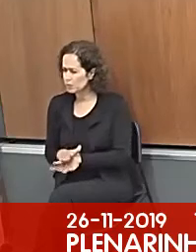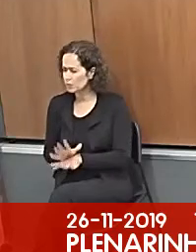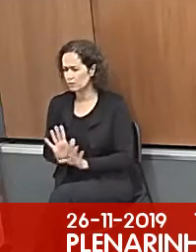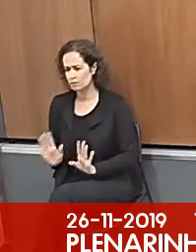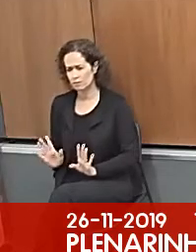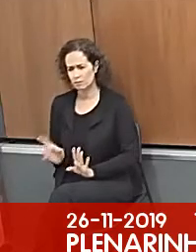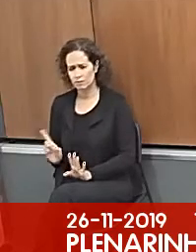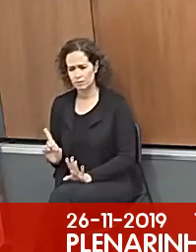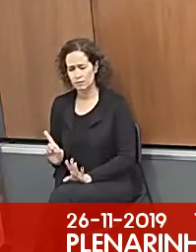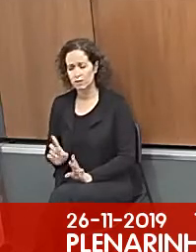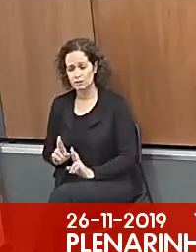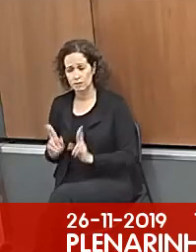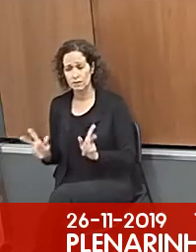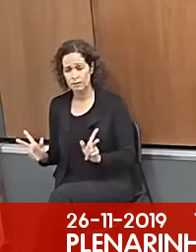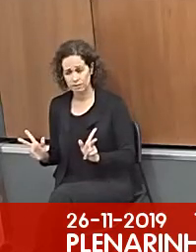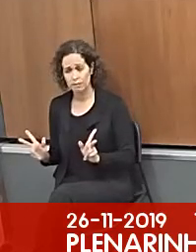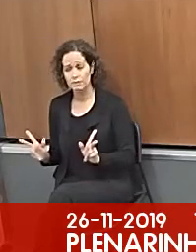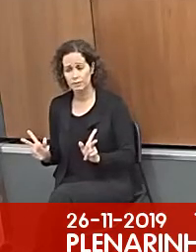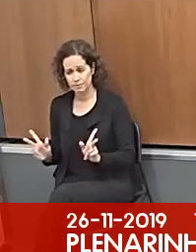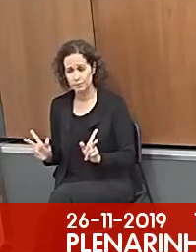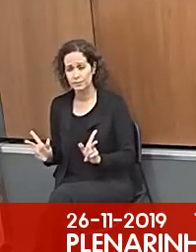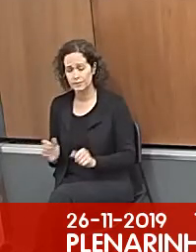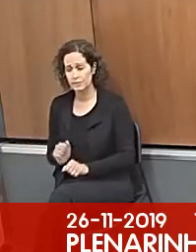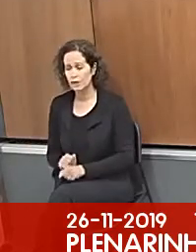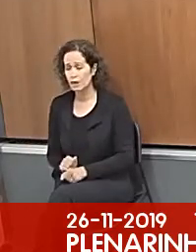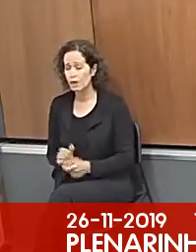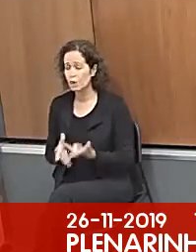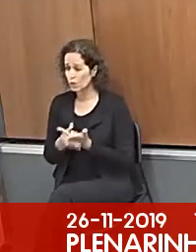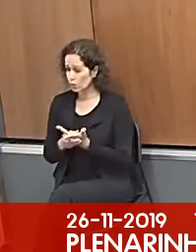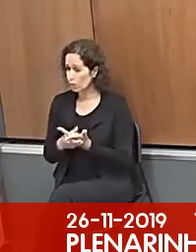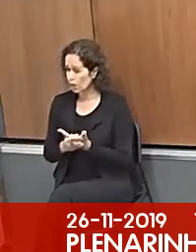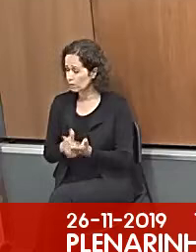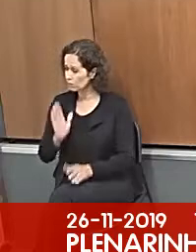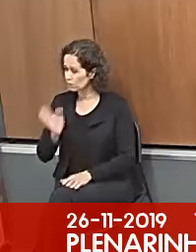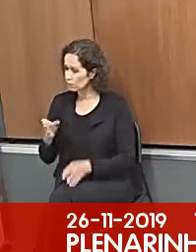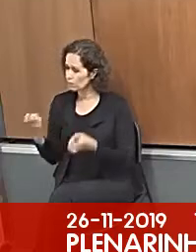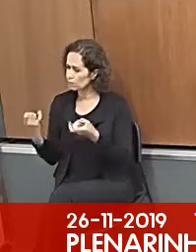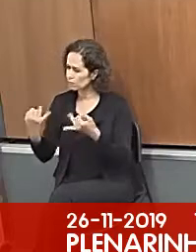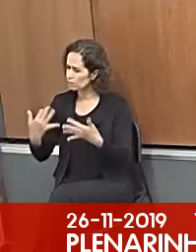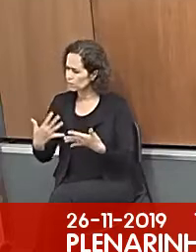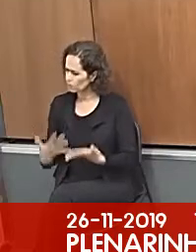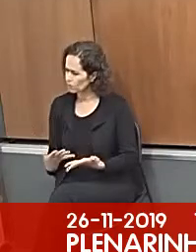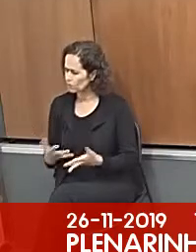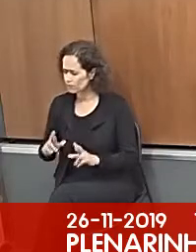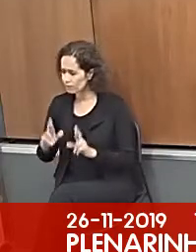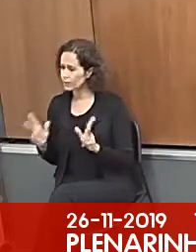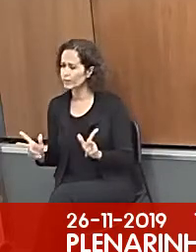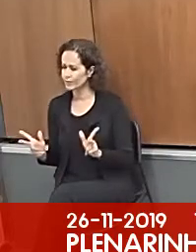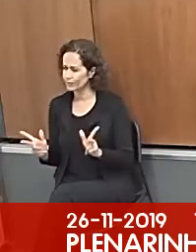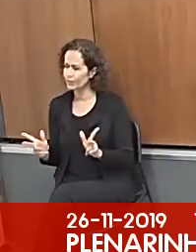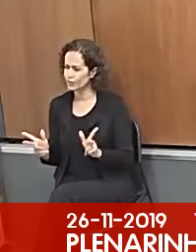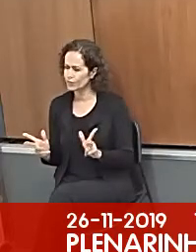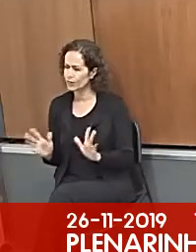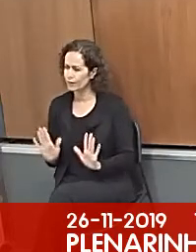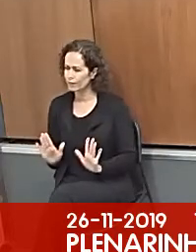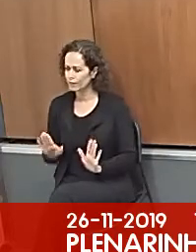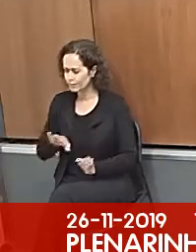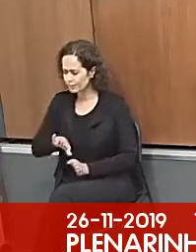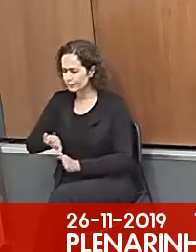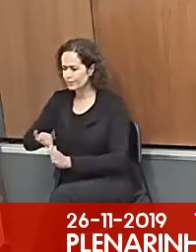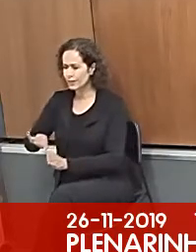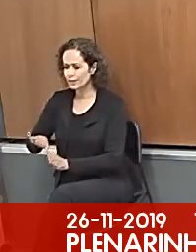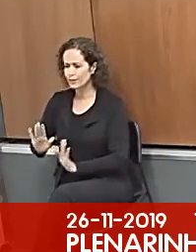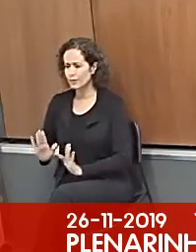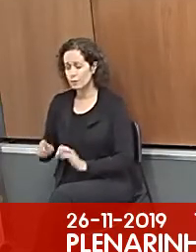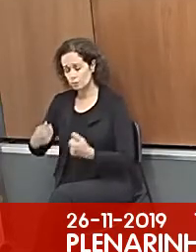É diferente. Como disse bem o padre, é completamente diferente. Eles foram, né, é um mundo à parte. E eles vão